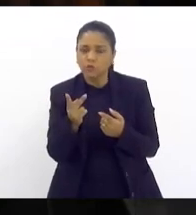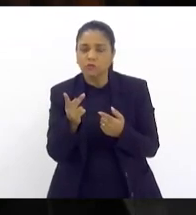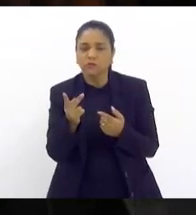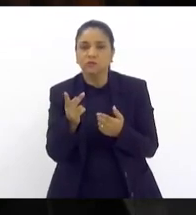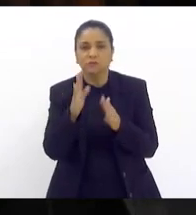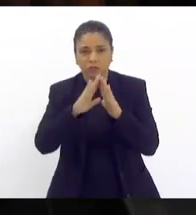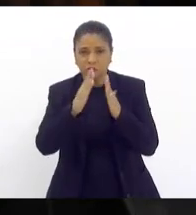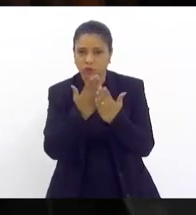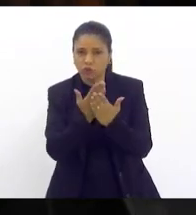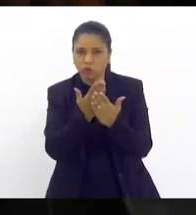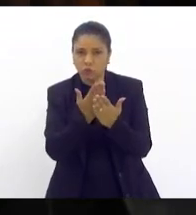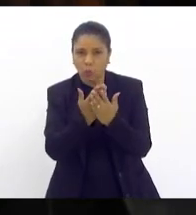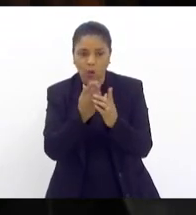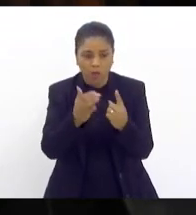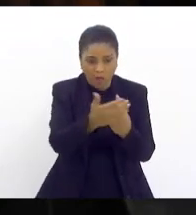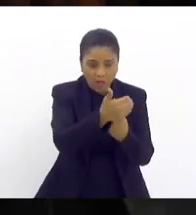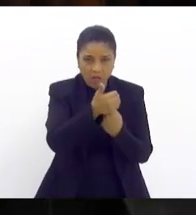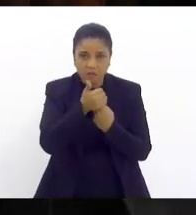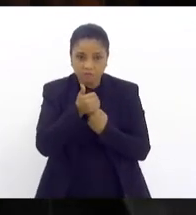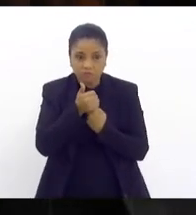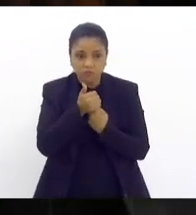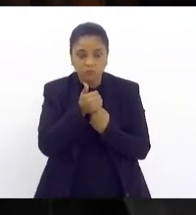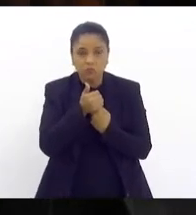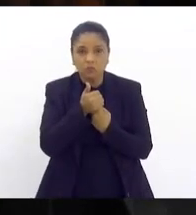Ao serem acolhidos